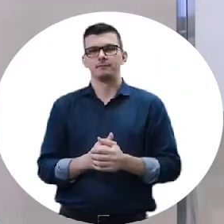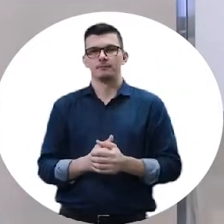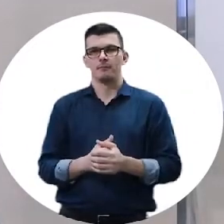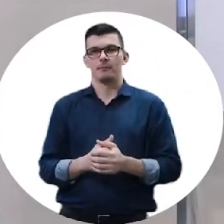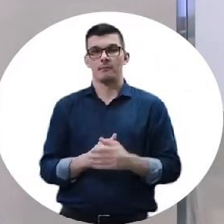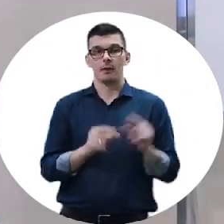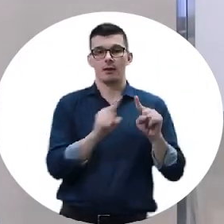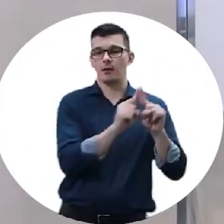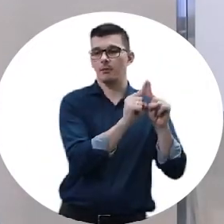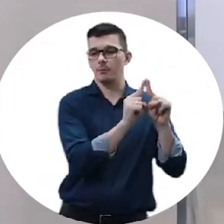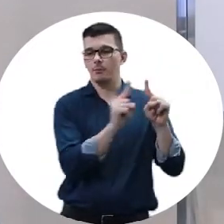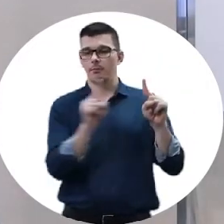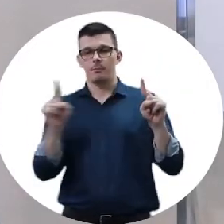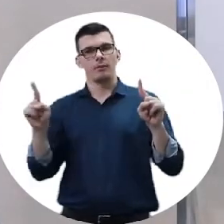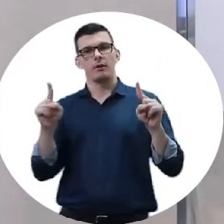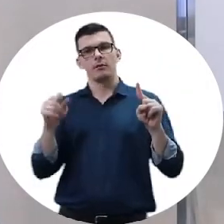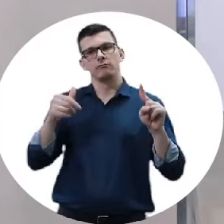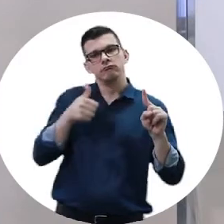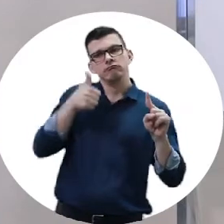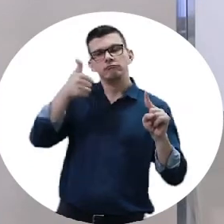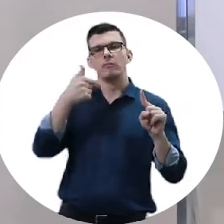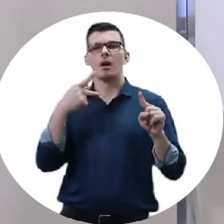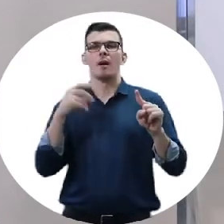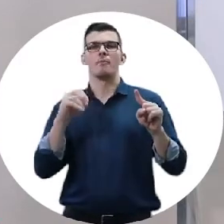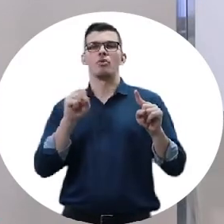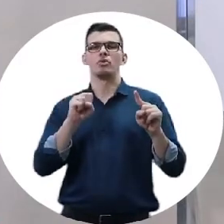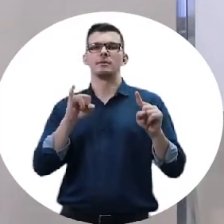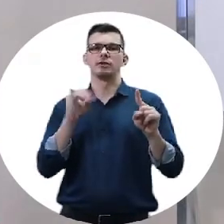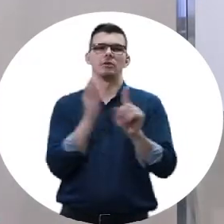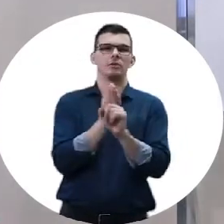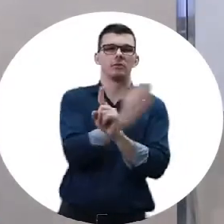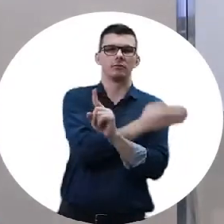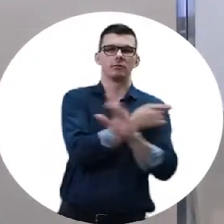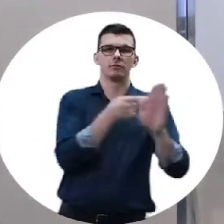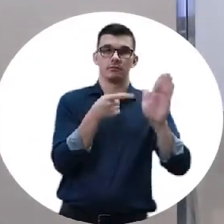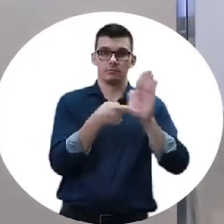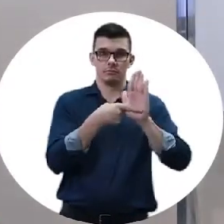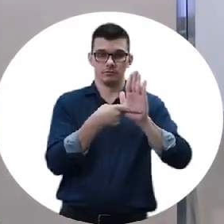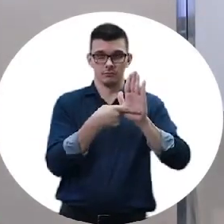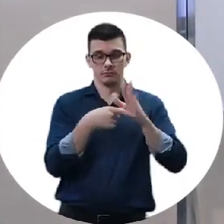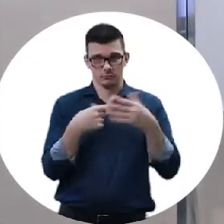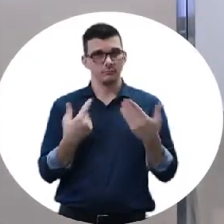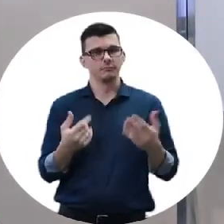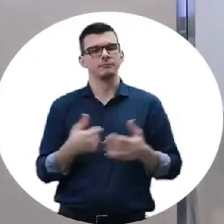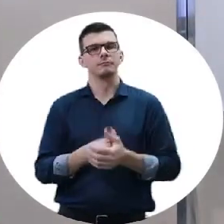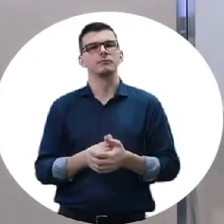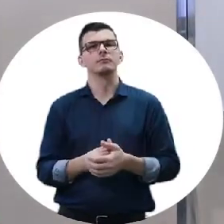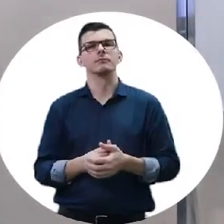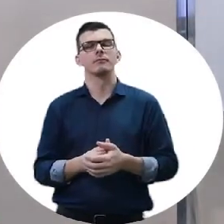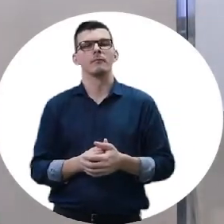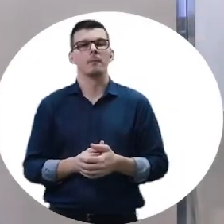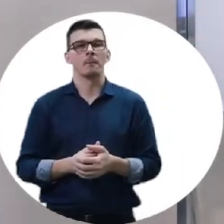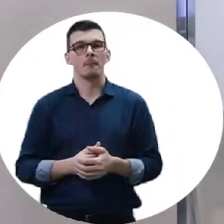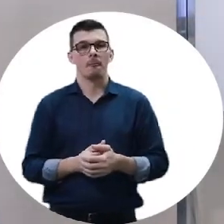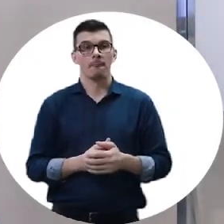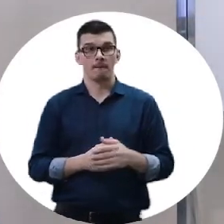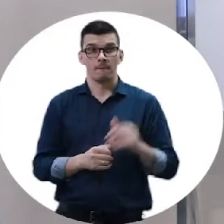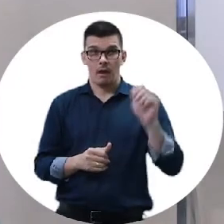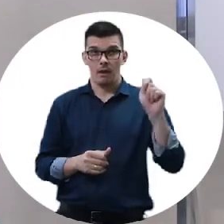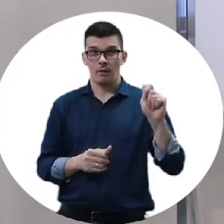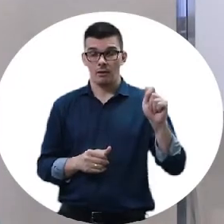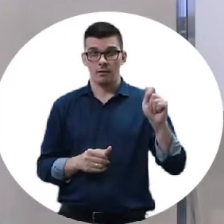sentido positivo. Então essa força é positiva, essa é contrária negativa, isso aqui é positivo. Então como vai ficar? O bloco A só tem uma